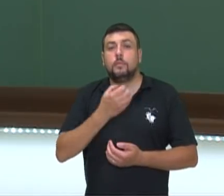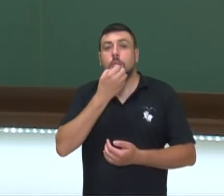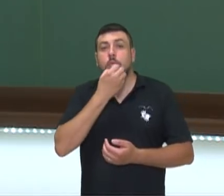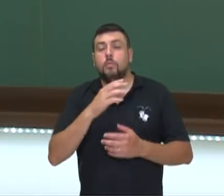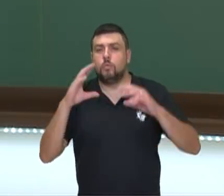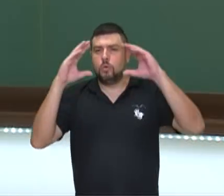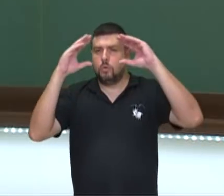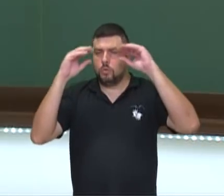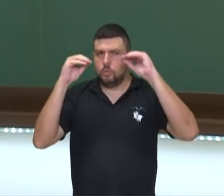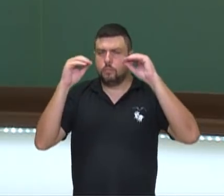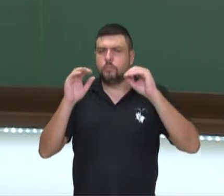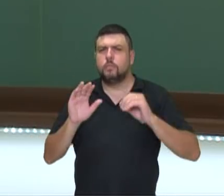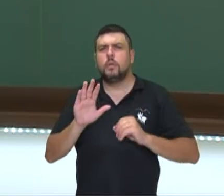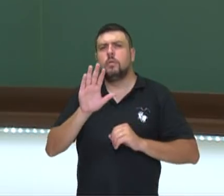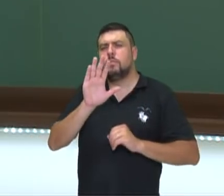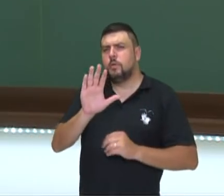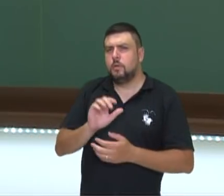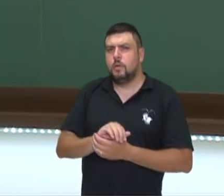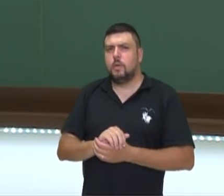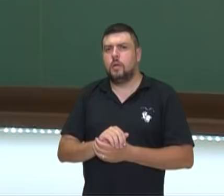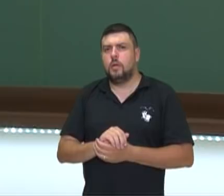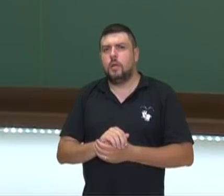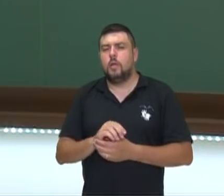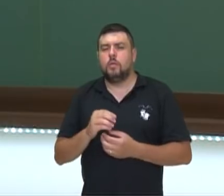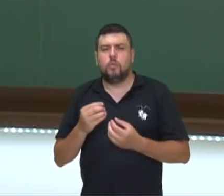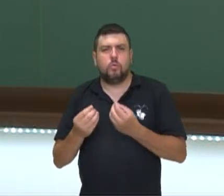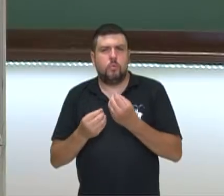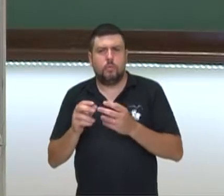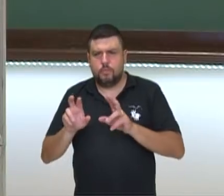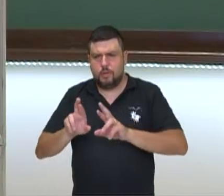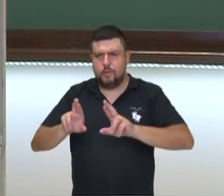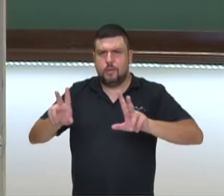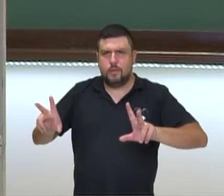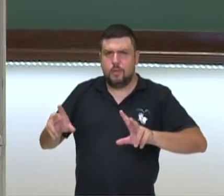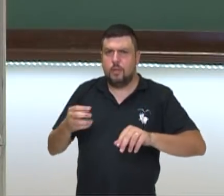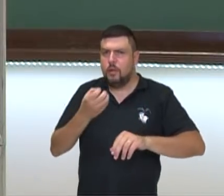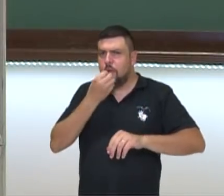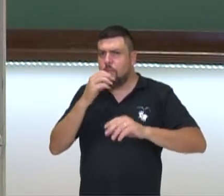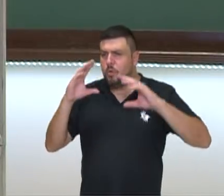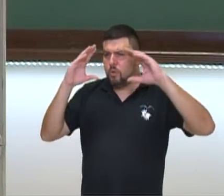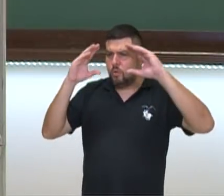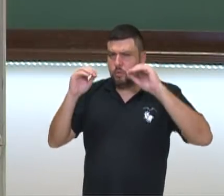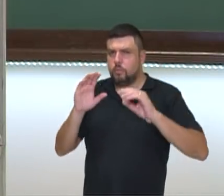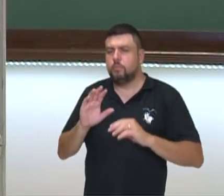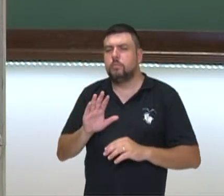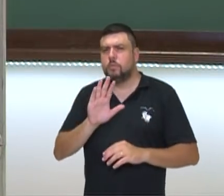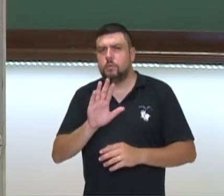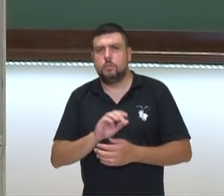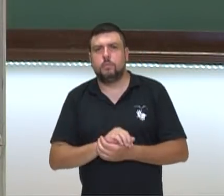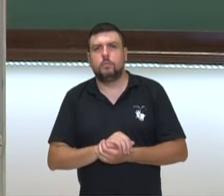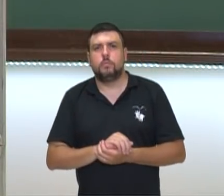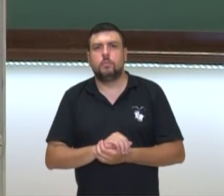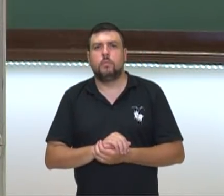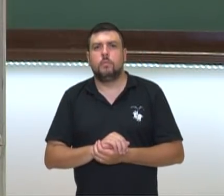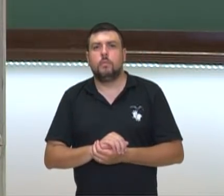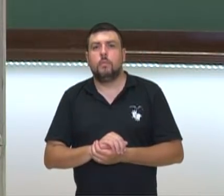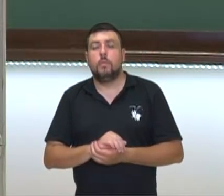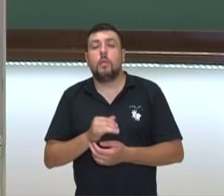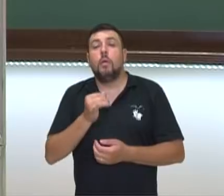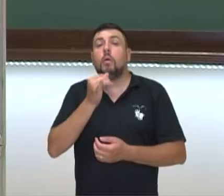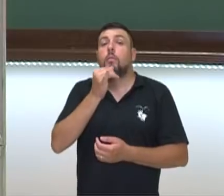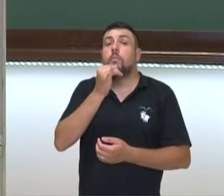noite. As duas formas aqui significam a mesma coisa. Qual é a diferença? O good evening você usa quando você